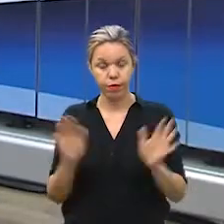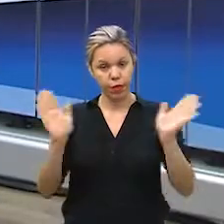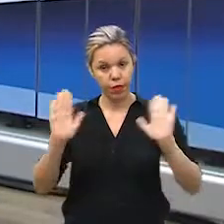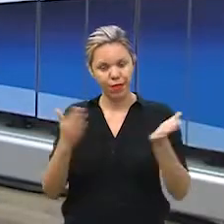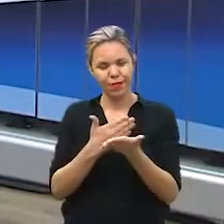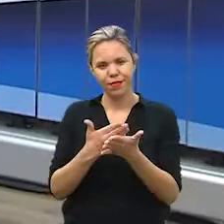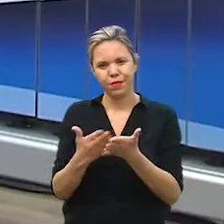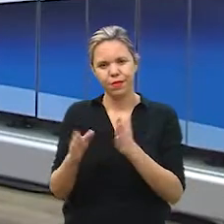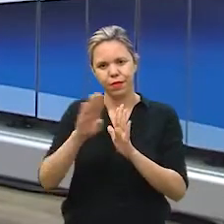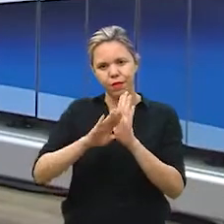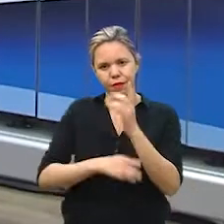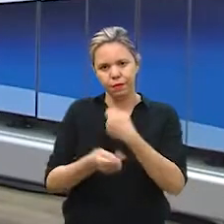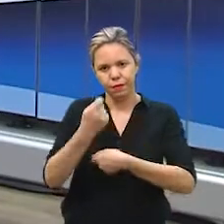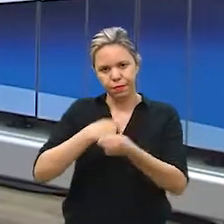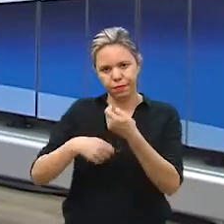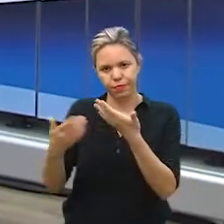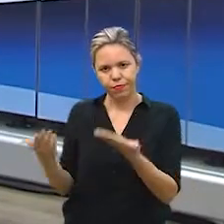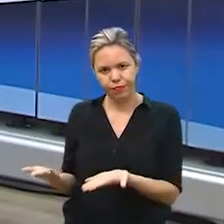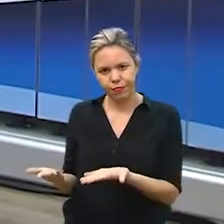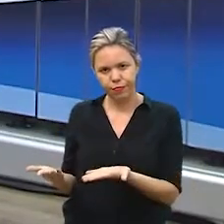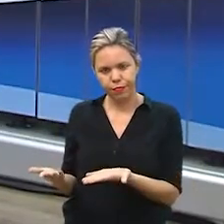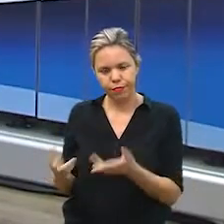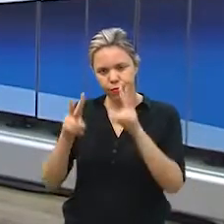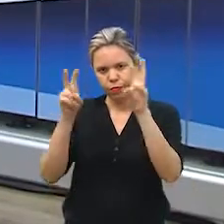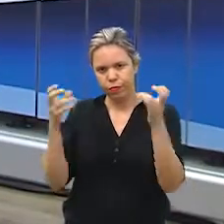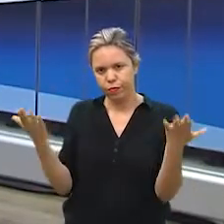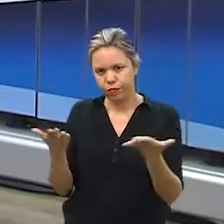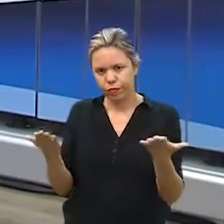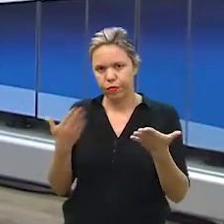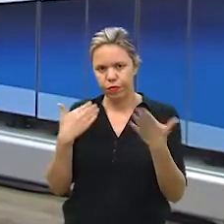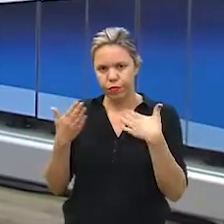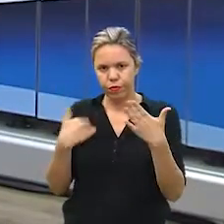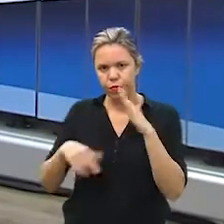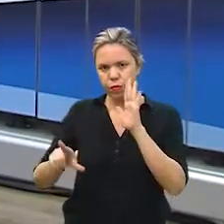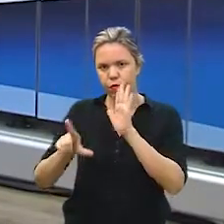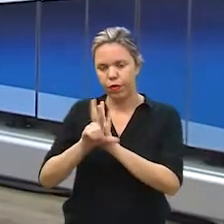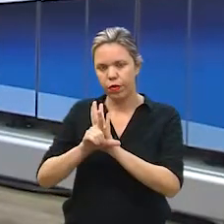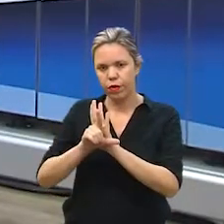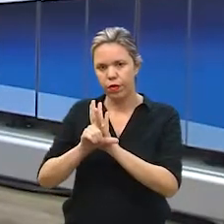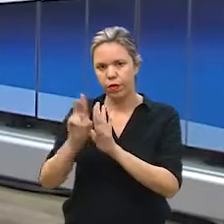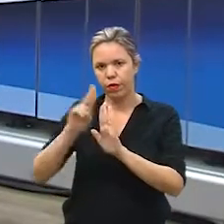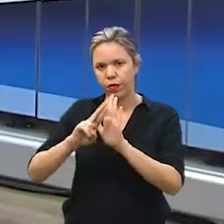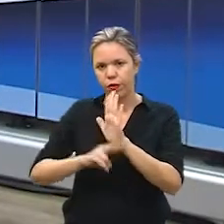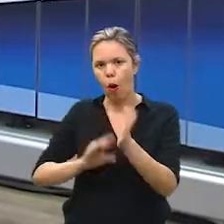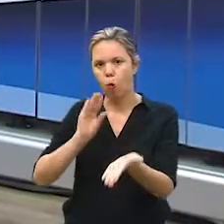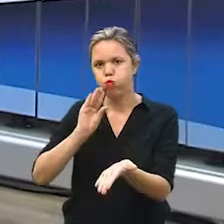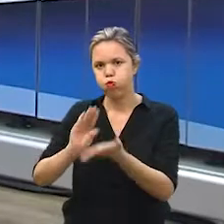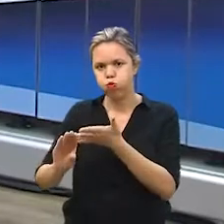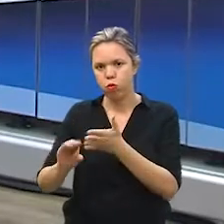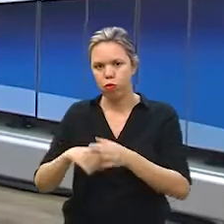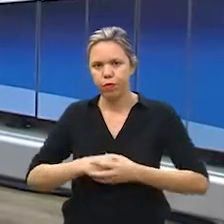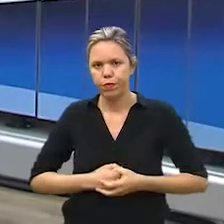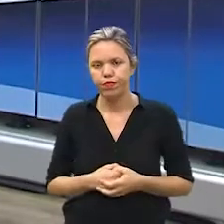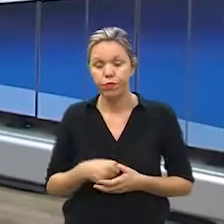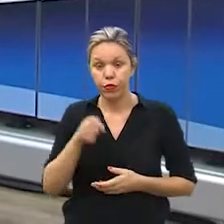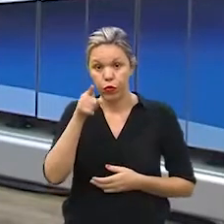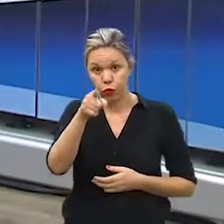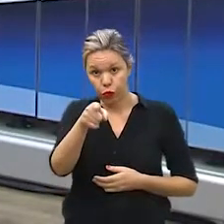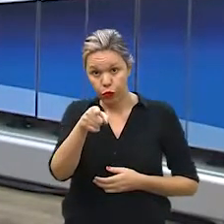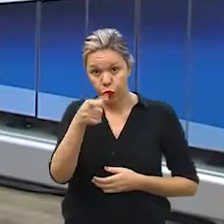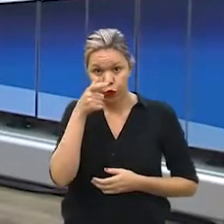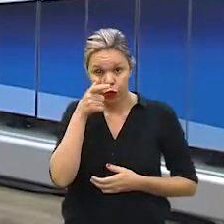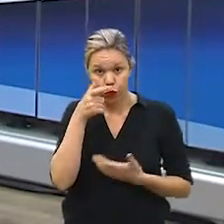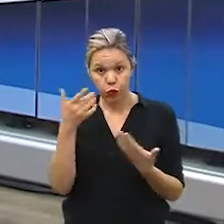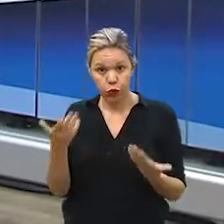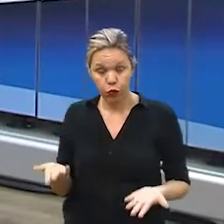Olá, começa agora o Questão de Ordem e o tema de hoje é a Lei de Diretrizes Orçamentárias. Você que está